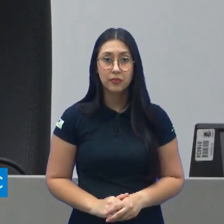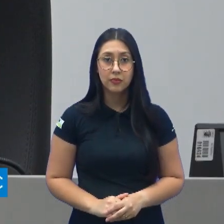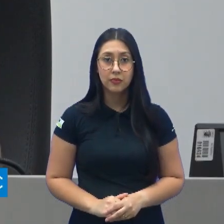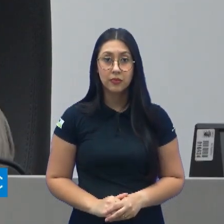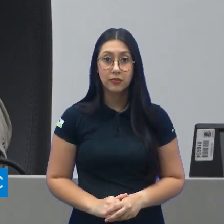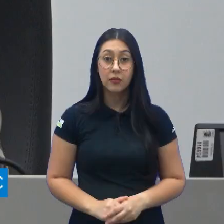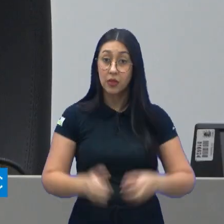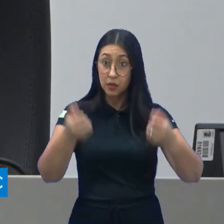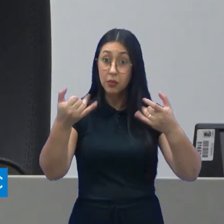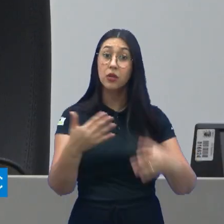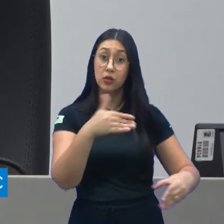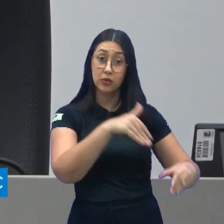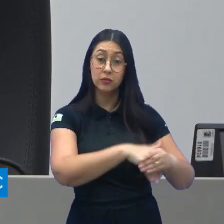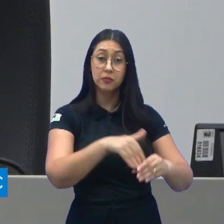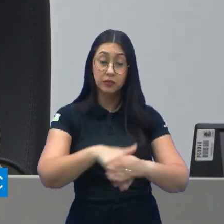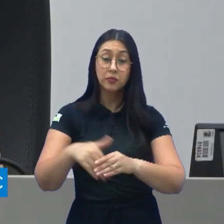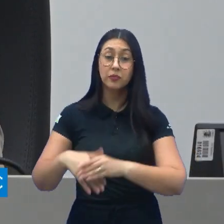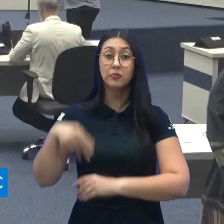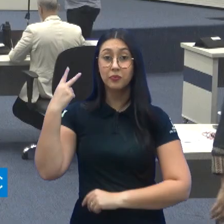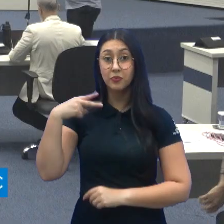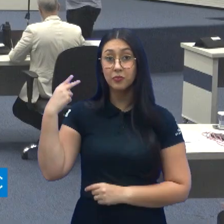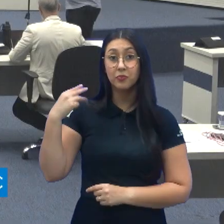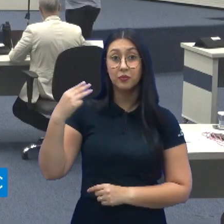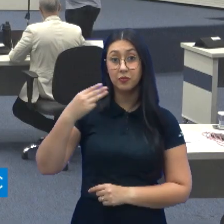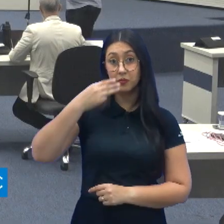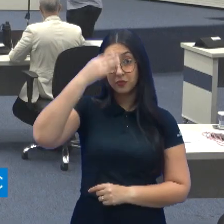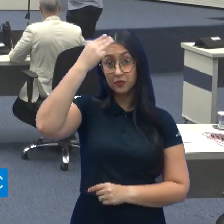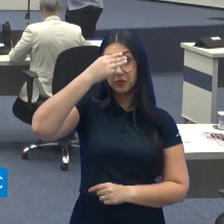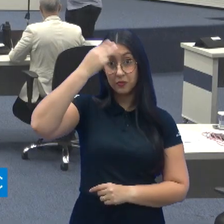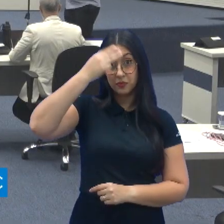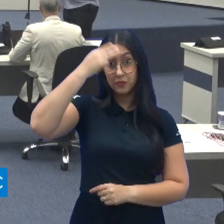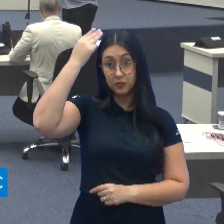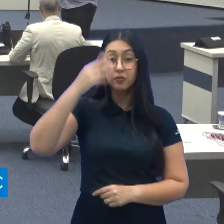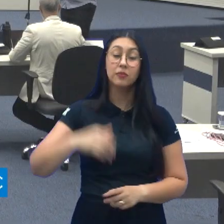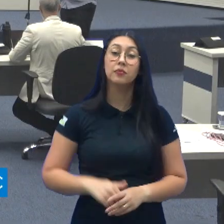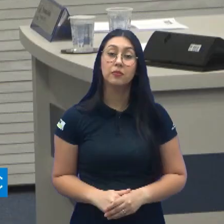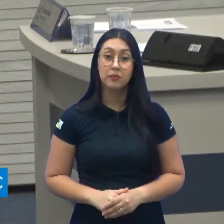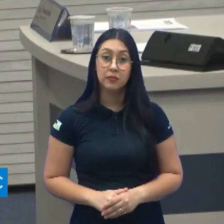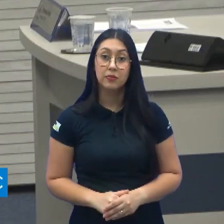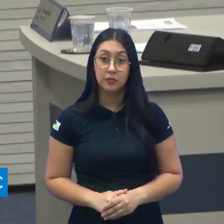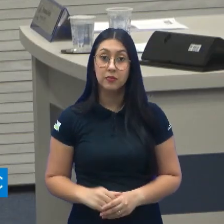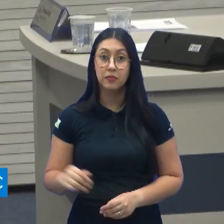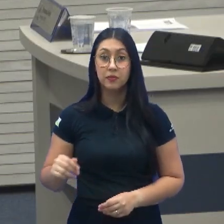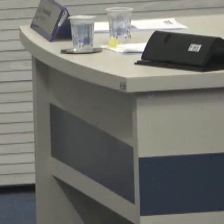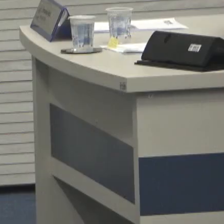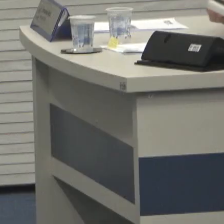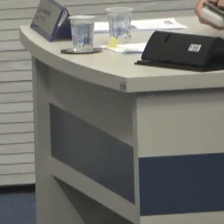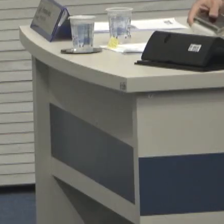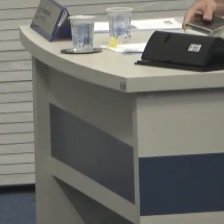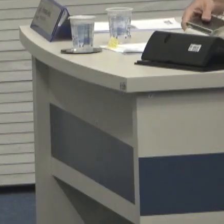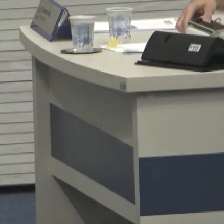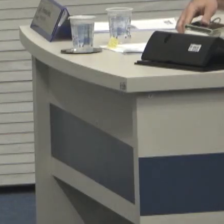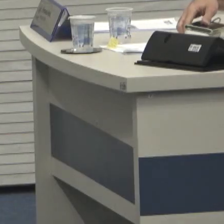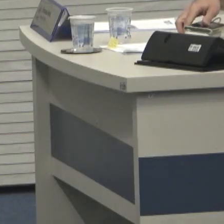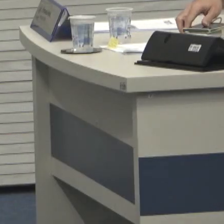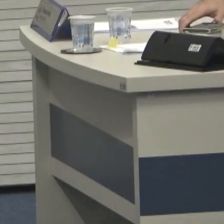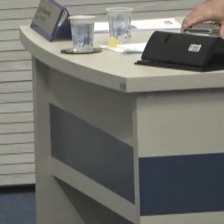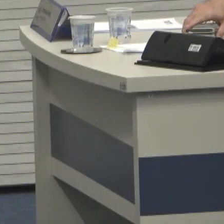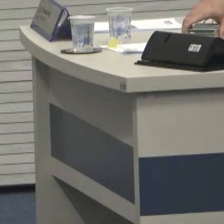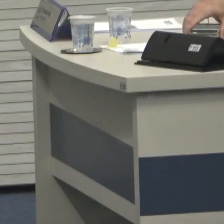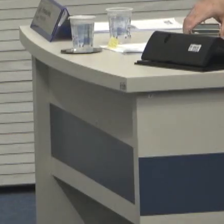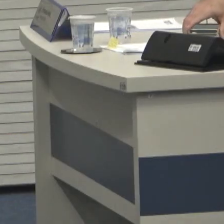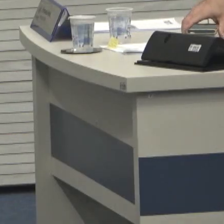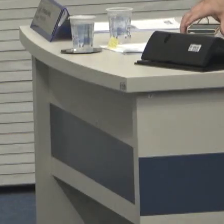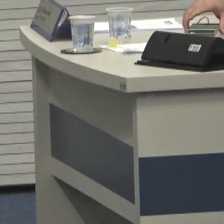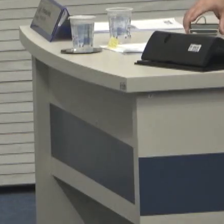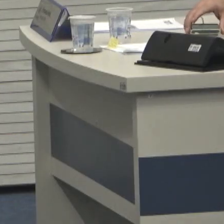Justificativa de votação, vereador Milton Vieira. Senhor presidente, eu não vou entrar aqui no